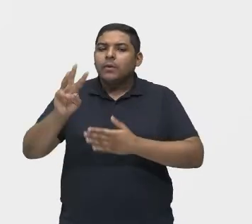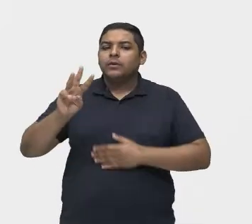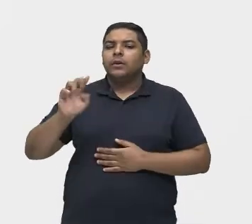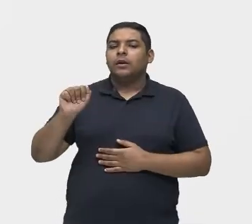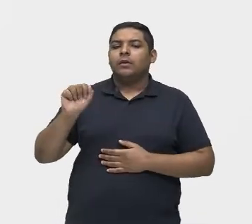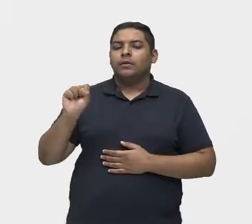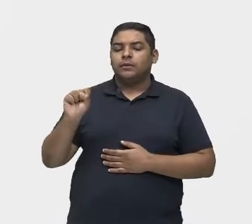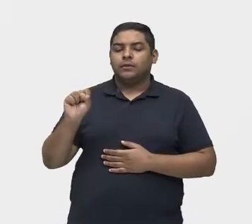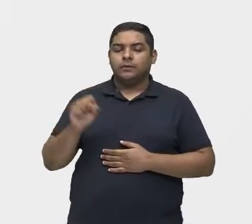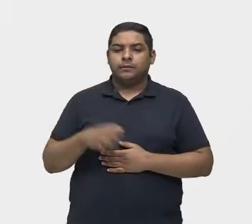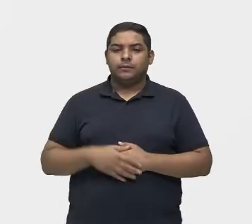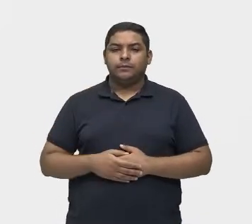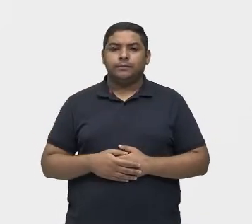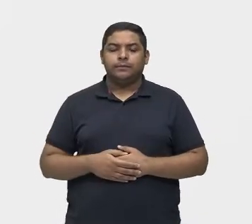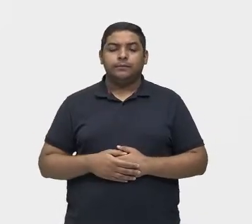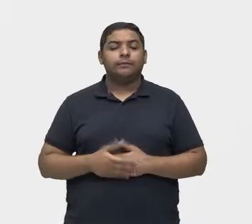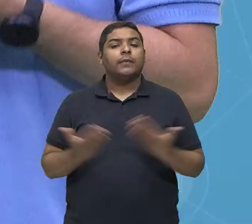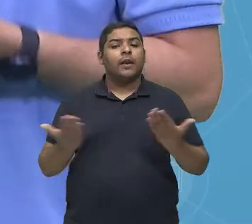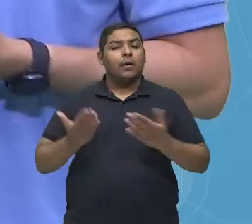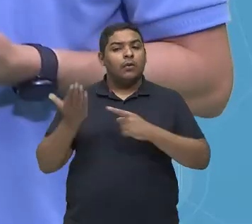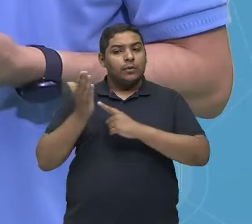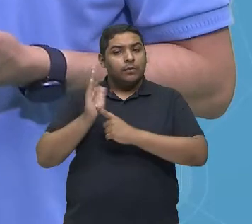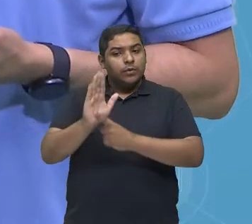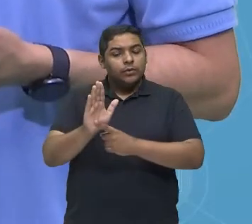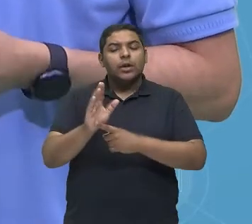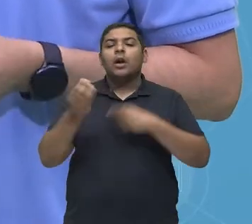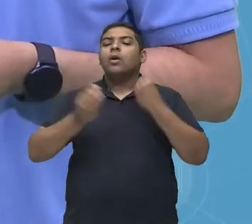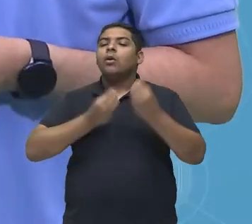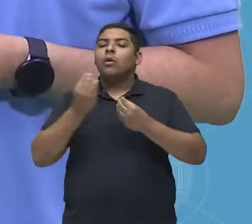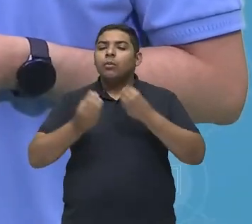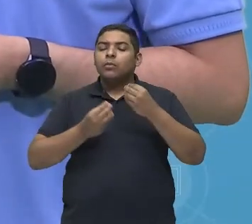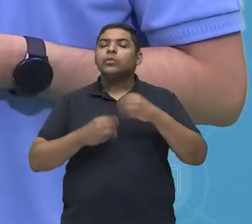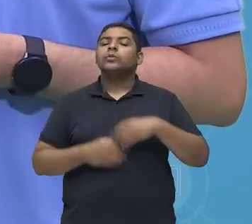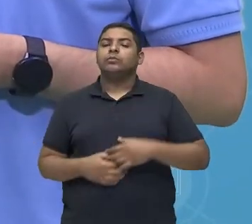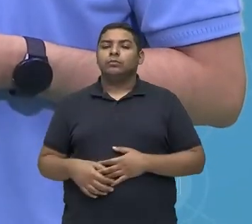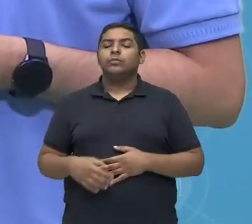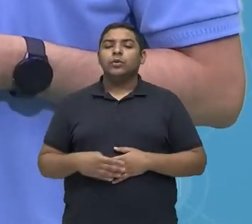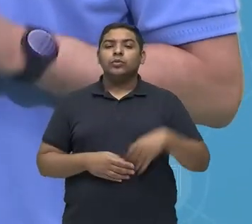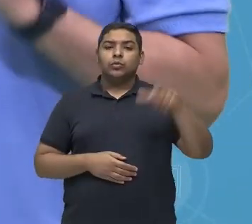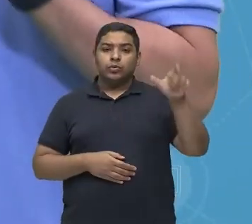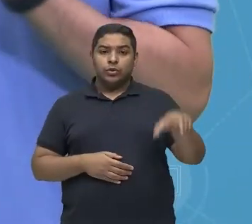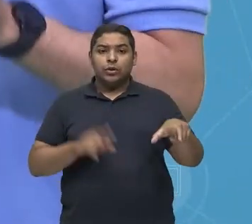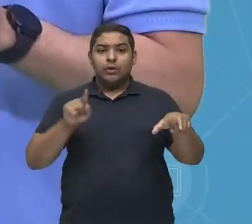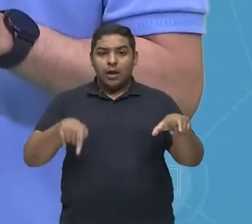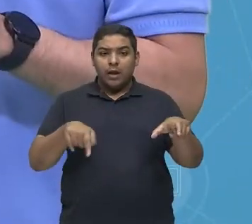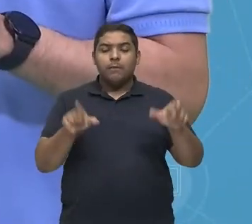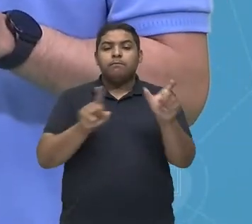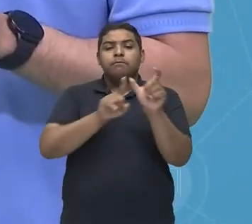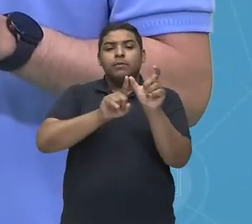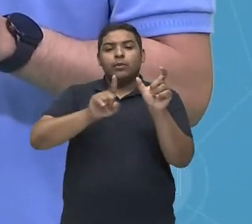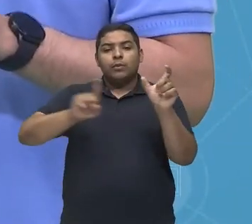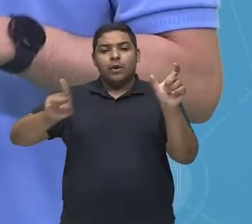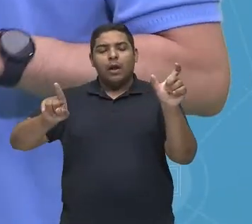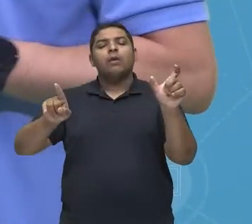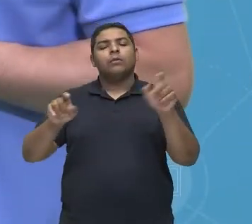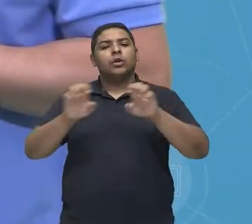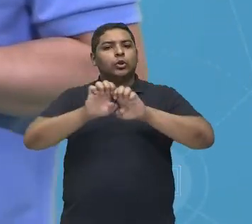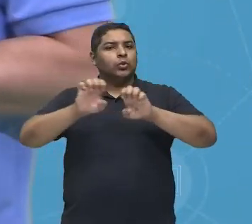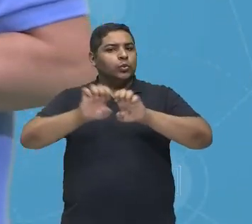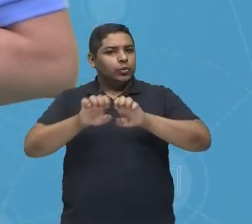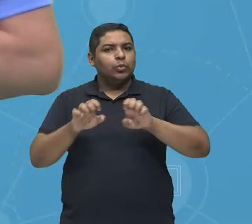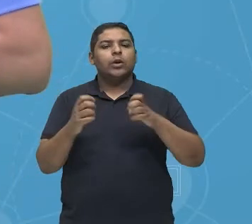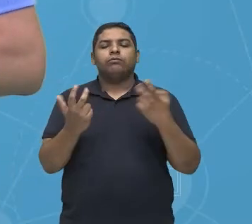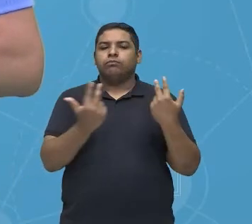was. Agora, vou mostrar para vocês quando o sujeito é plural. Olha só como é que vai ficar. Segue a mesma estrutura, tá?